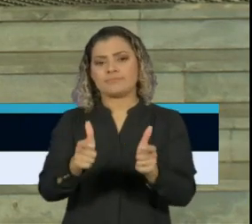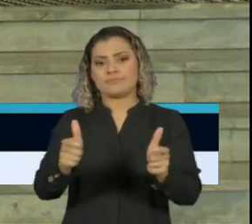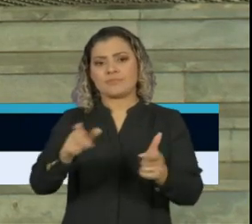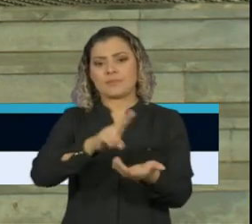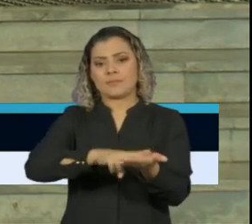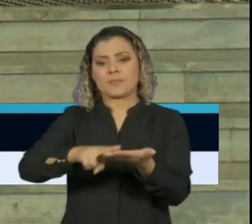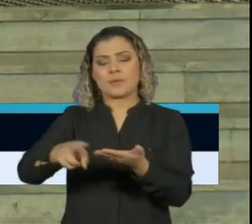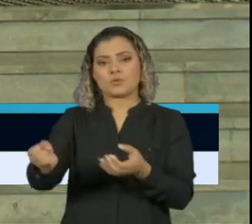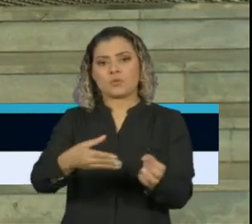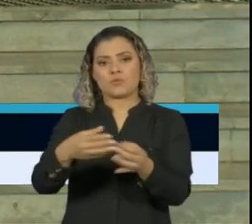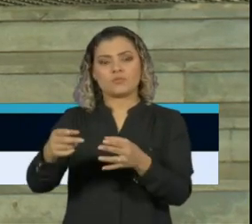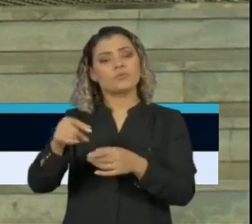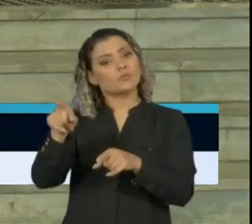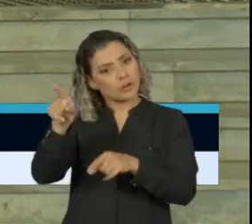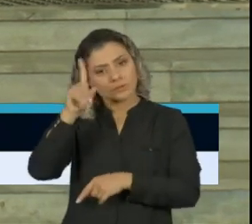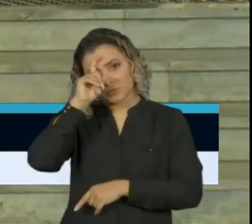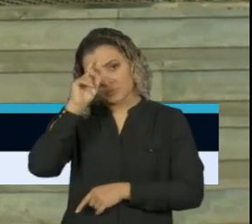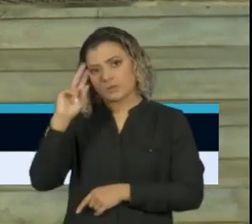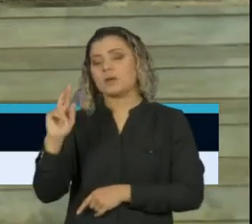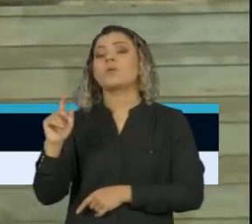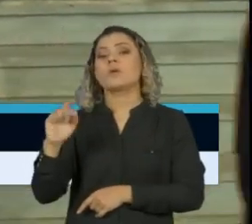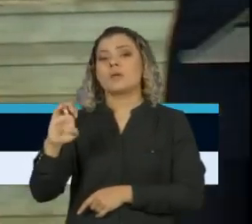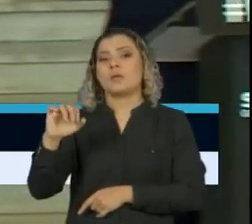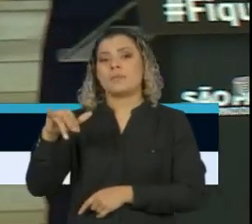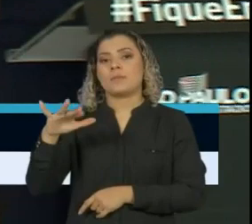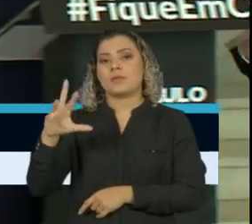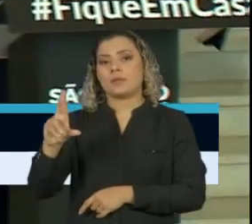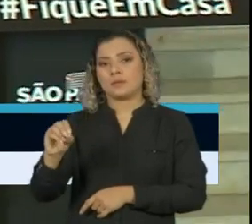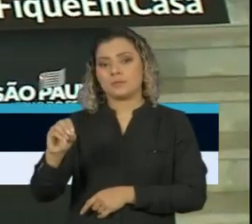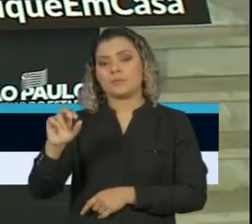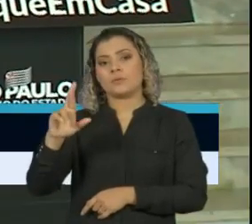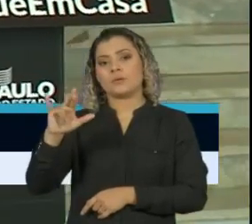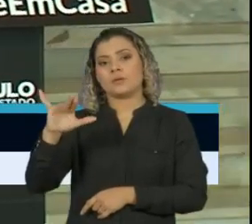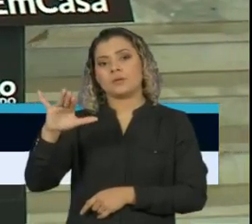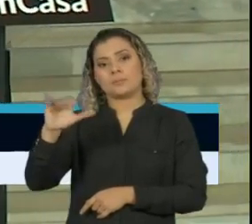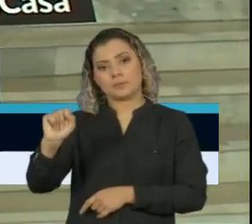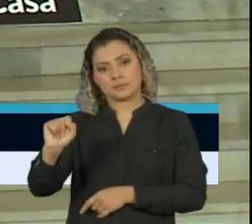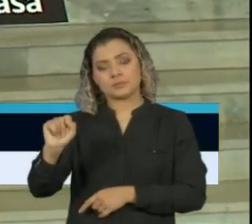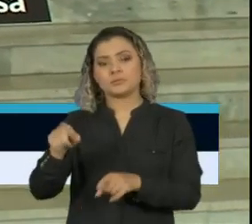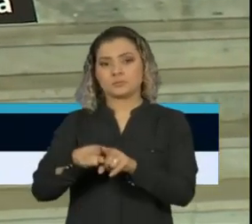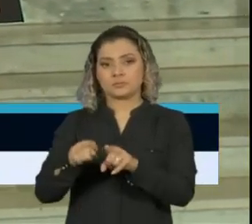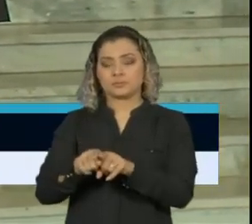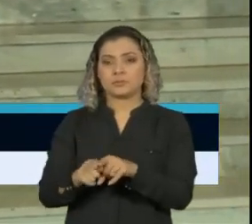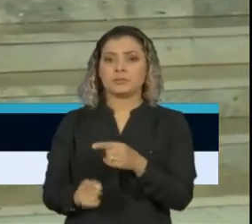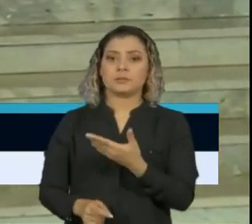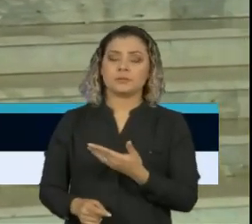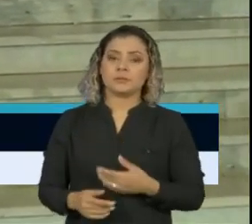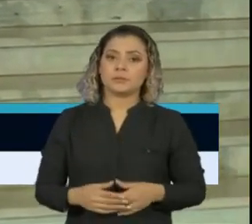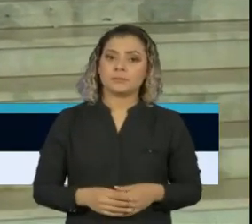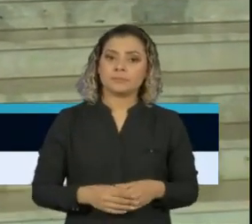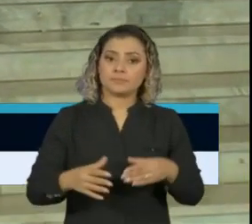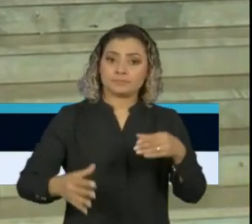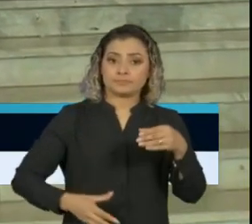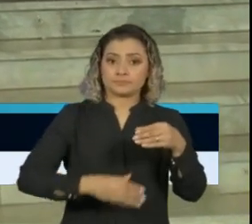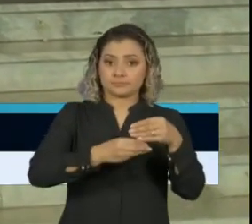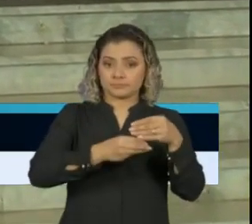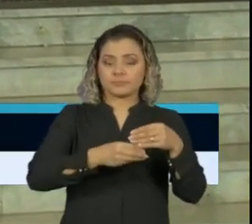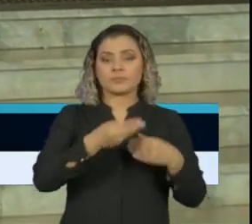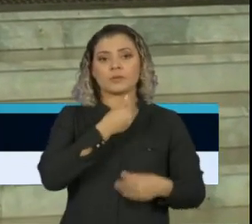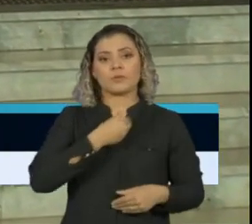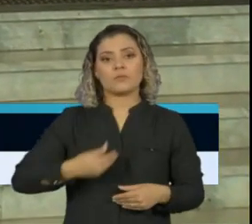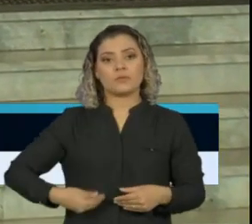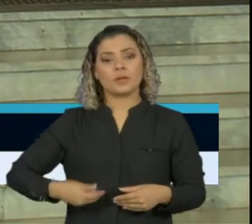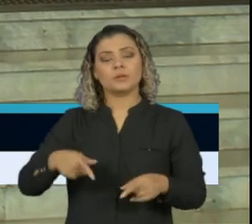também no Hospital Emílio Ribas. Dr. Davi Wipp. Nós, até de acordo com o